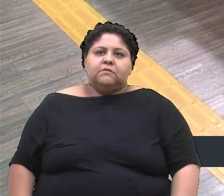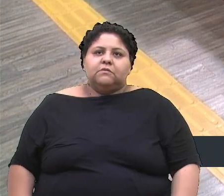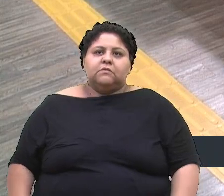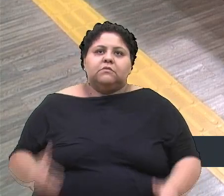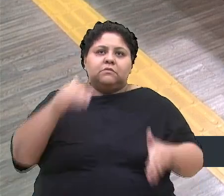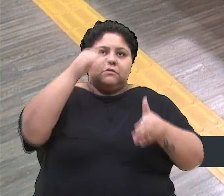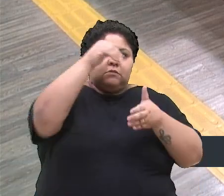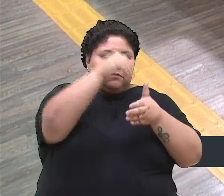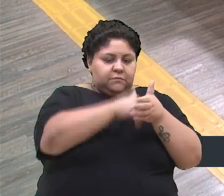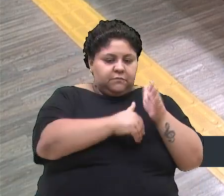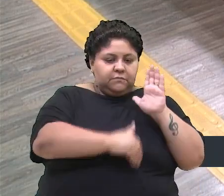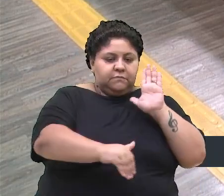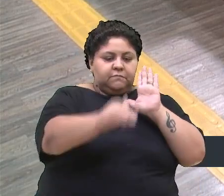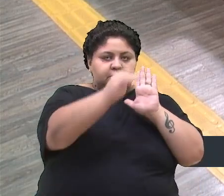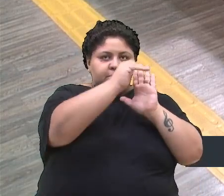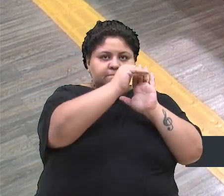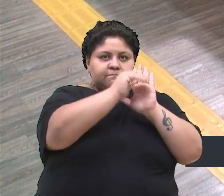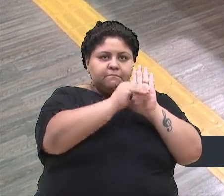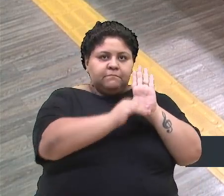votação inversão de pauta.